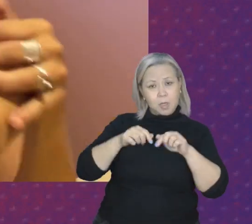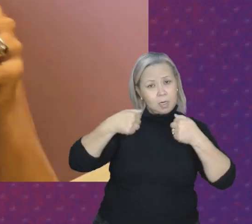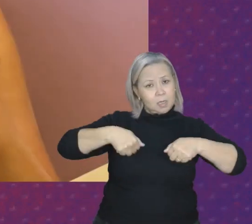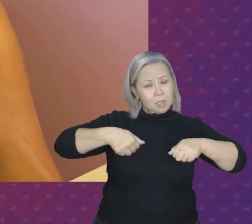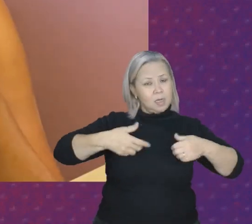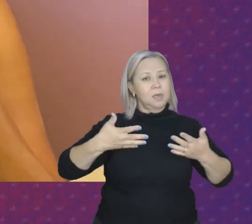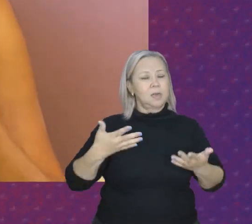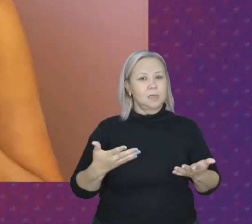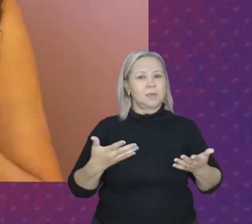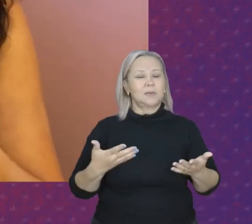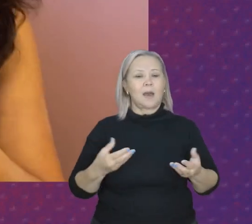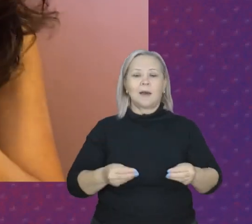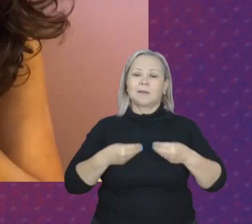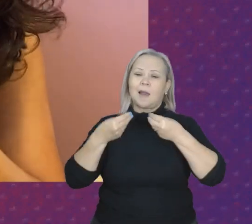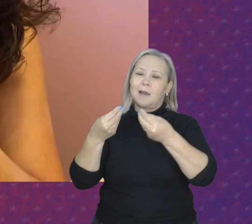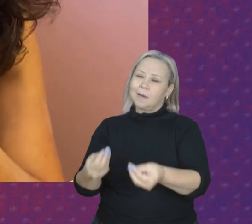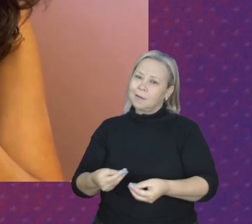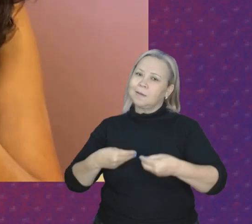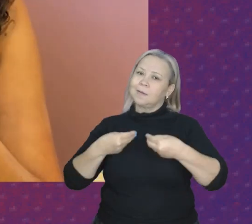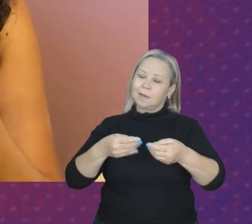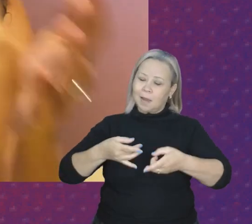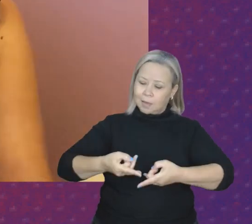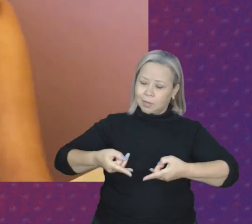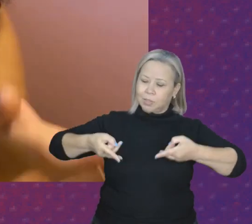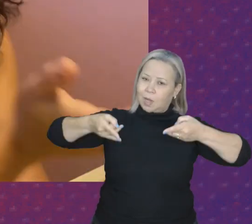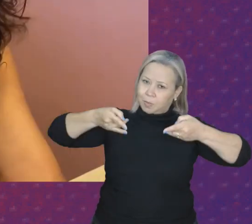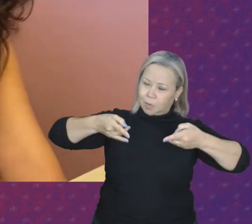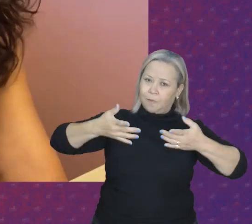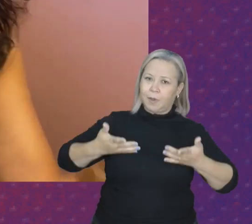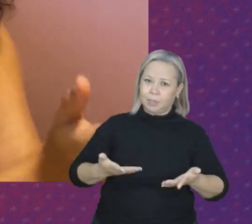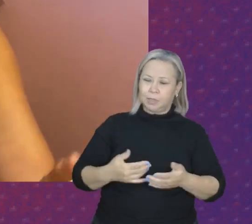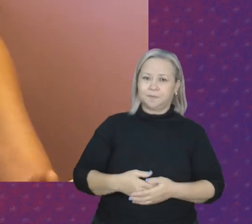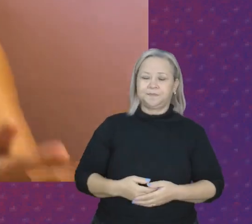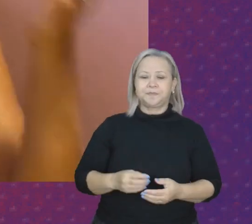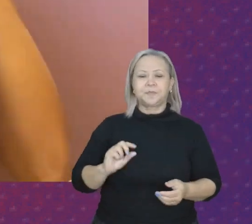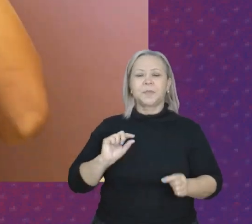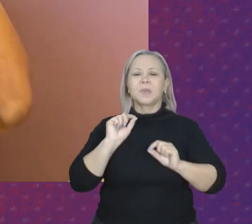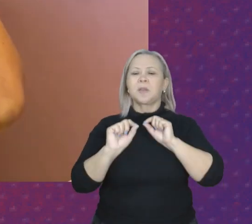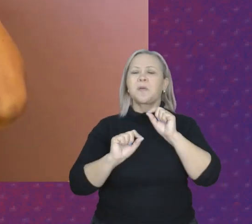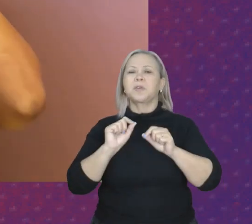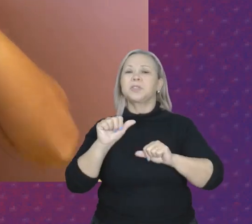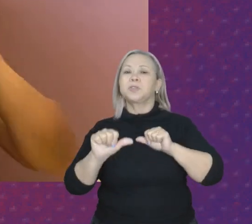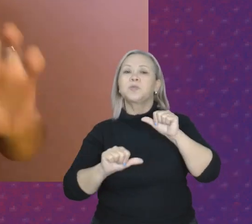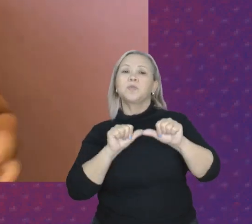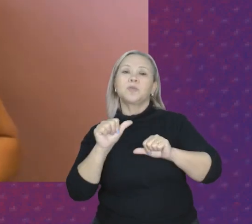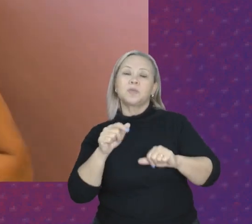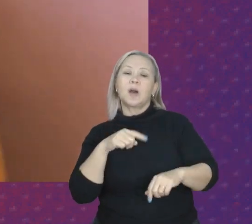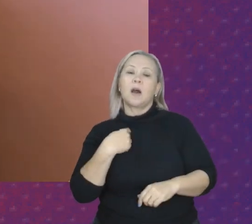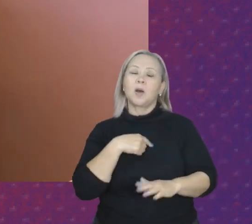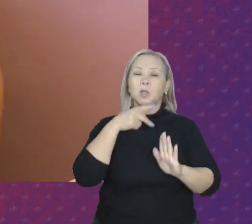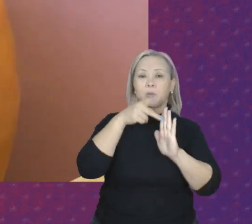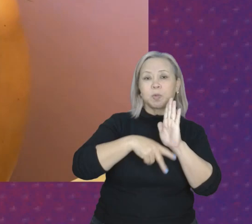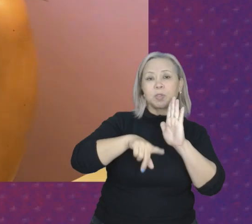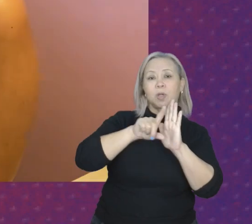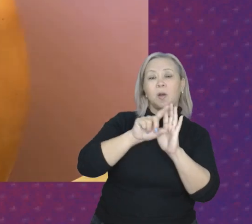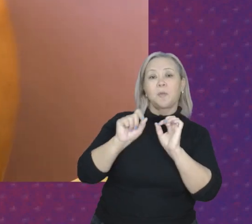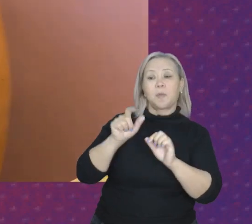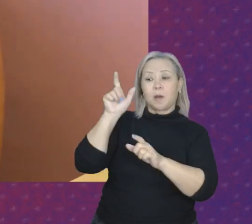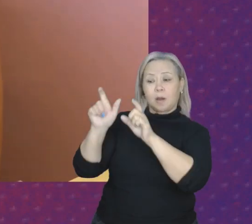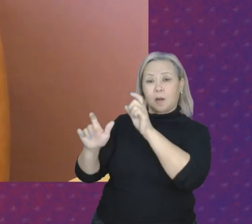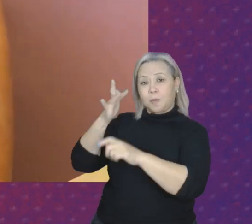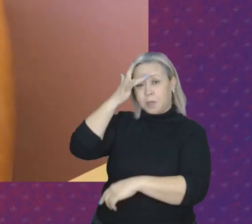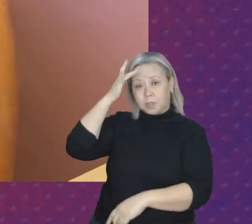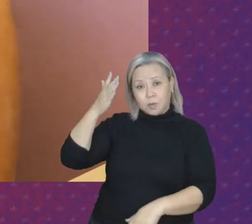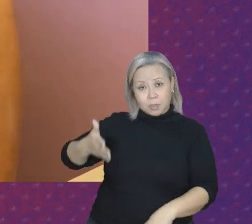né, da entrega gratuita dos absorventes. E aí a gente definiu alterar então o nosso projeto de lei para pessoas que